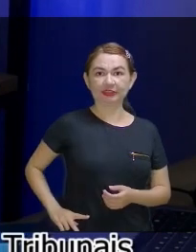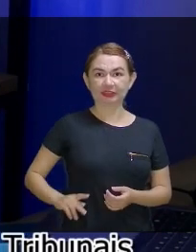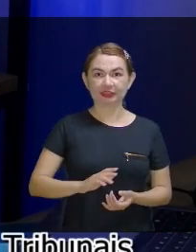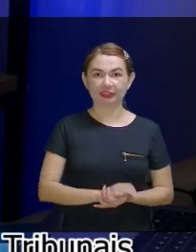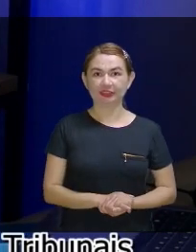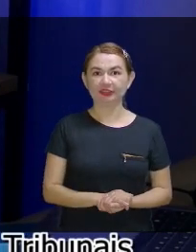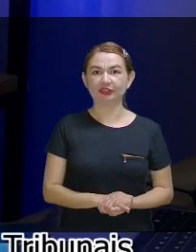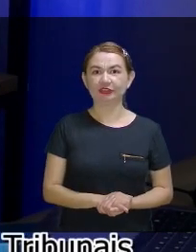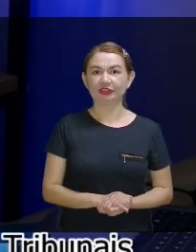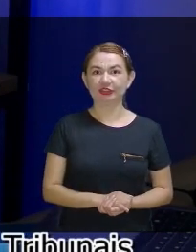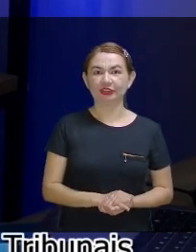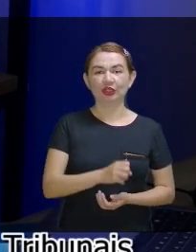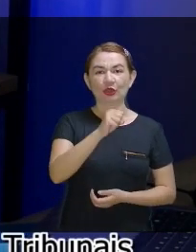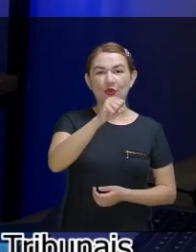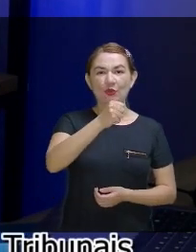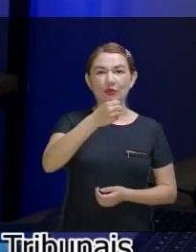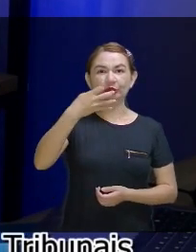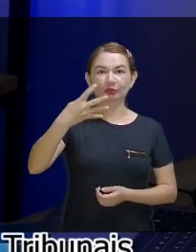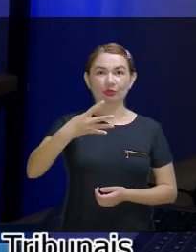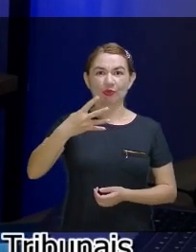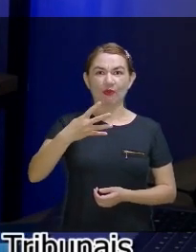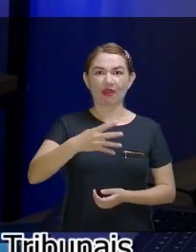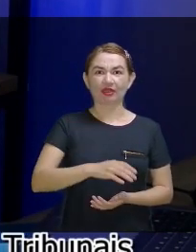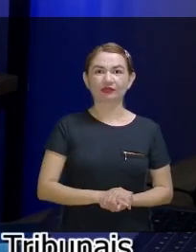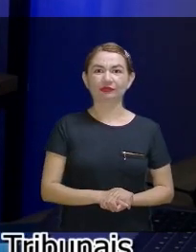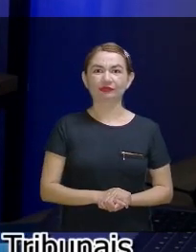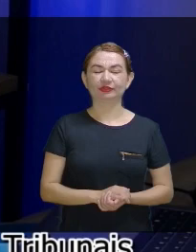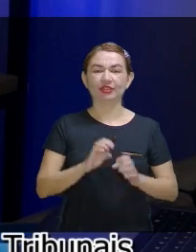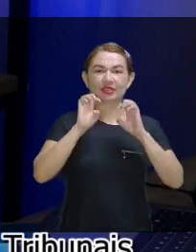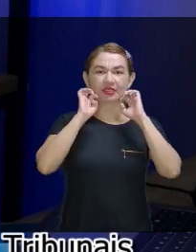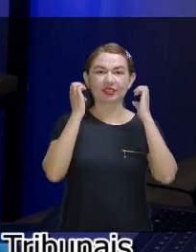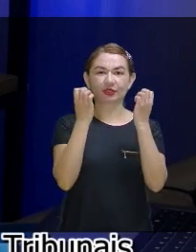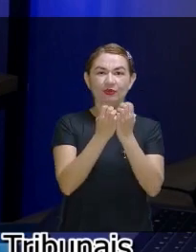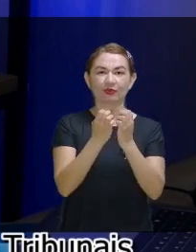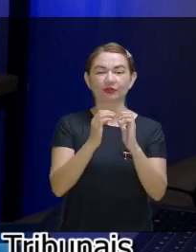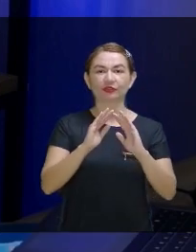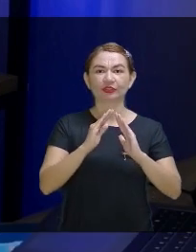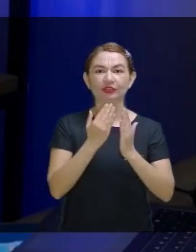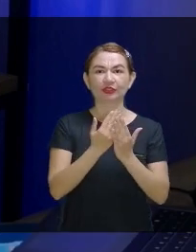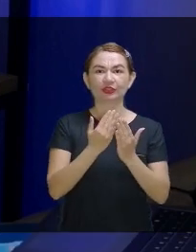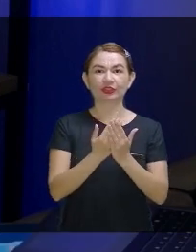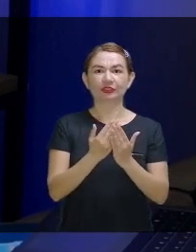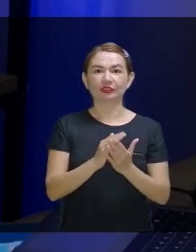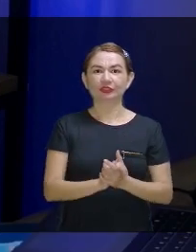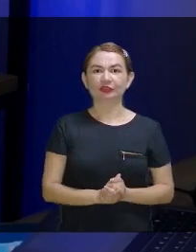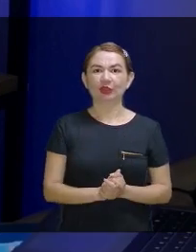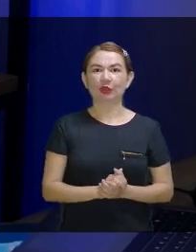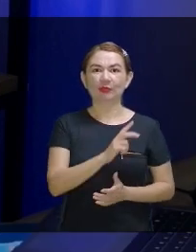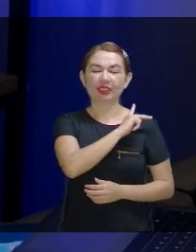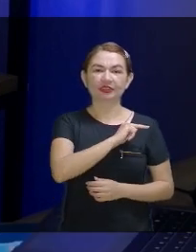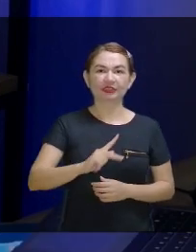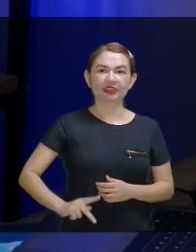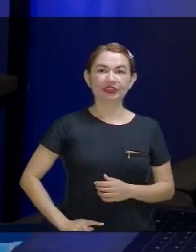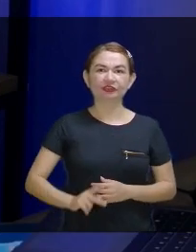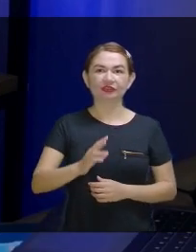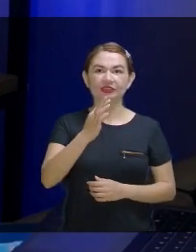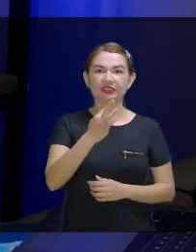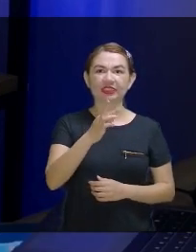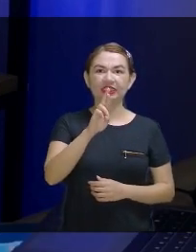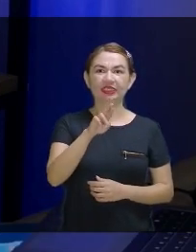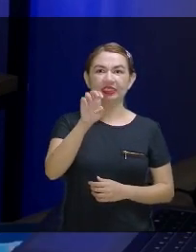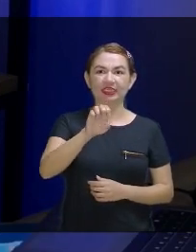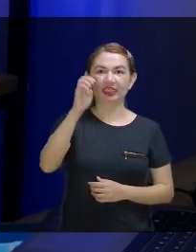aí 84º Encontro do Colégio de Presidentes dos Tribunais Regionais Eleitorais do